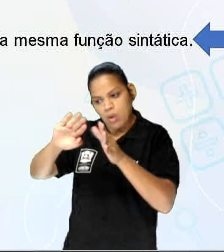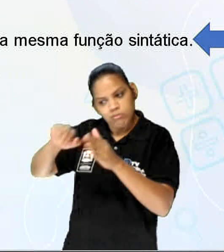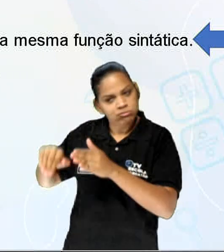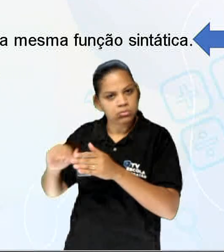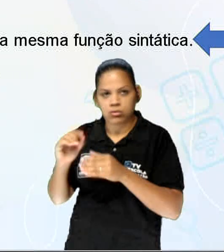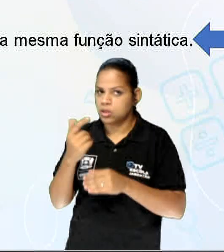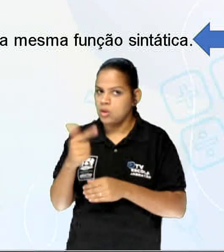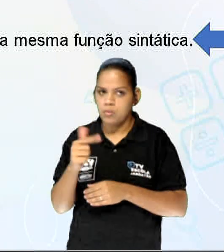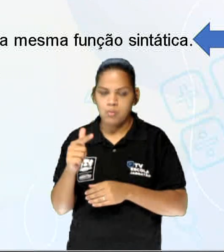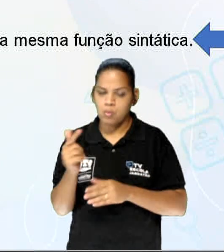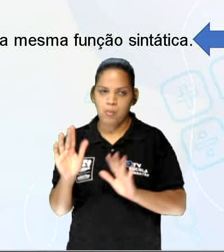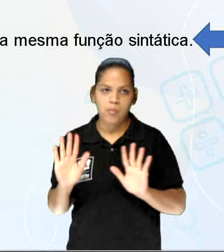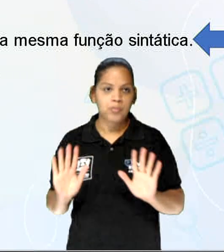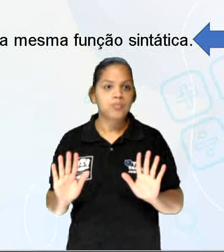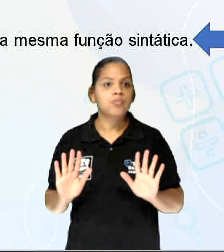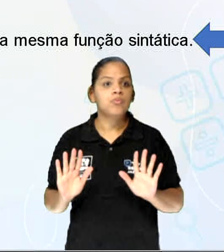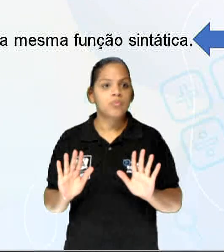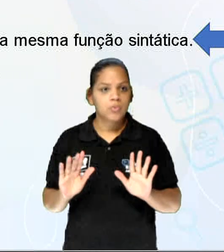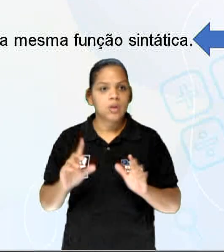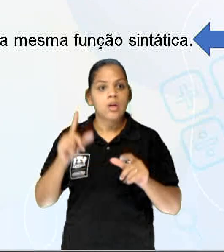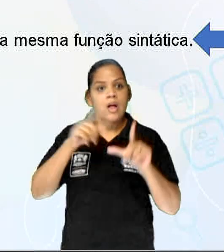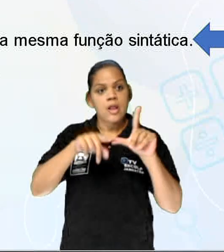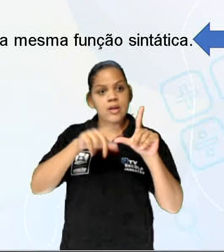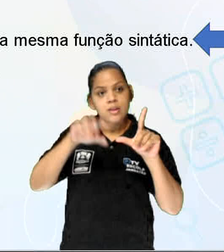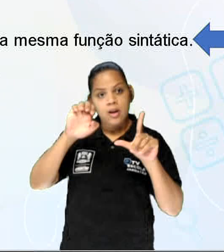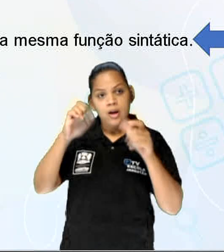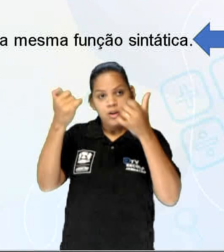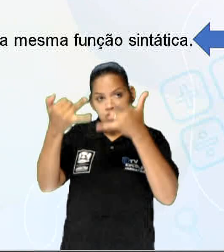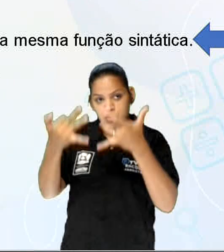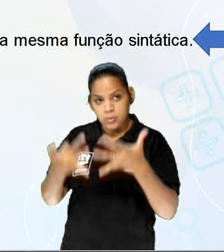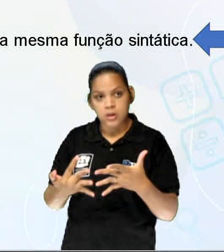E. O uso desse sinal de pontuação no primeiro par de